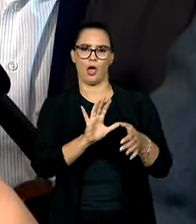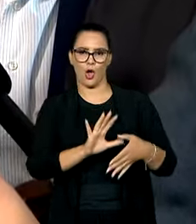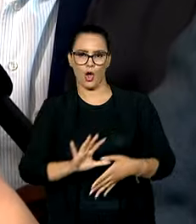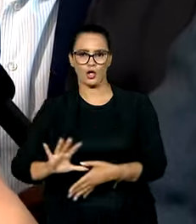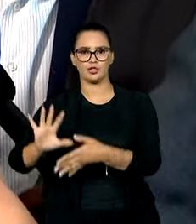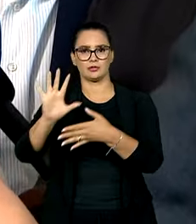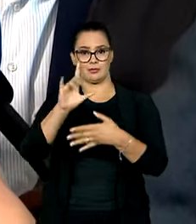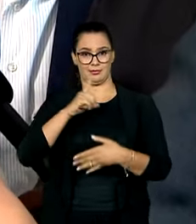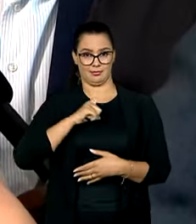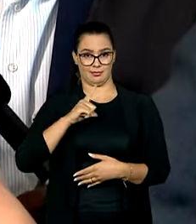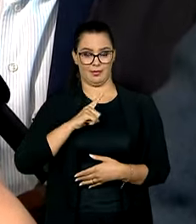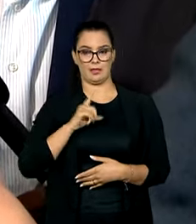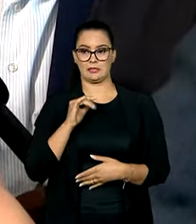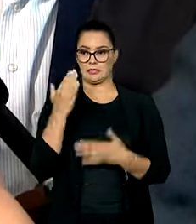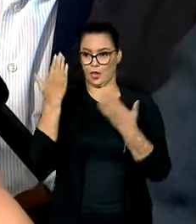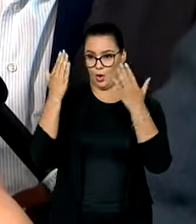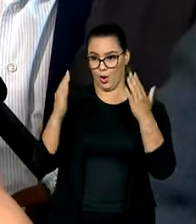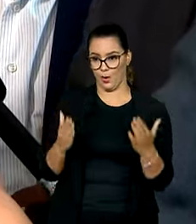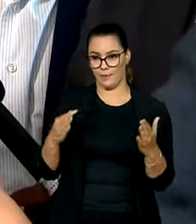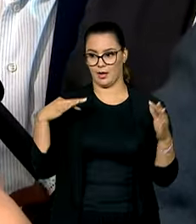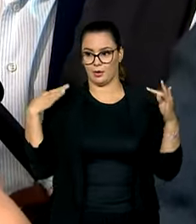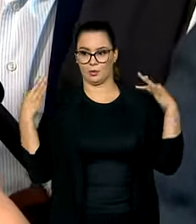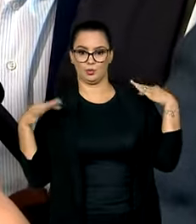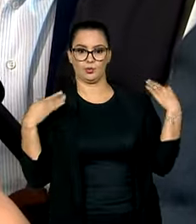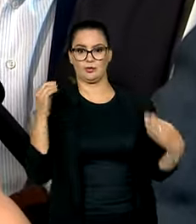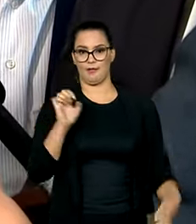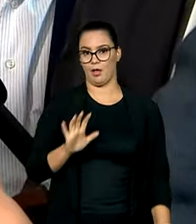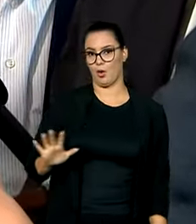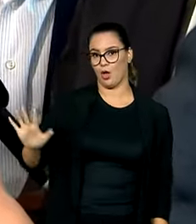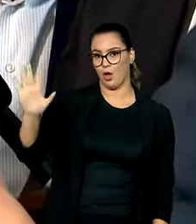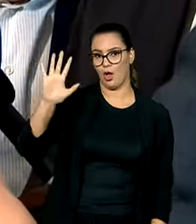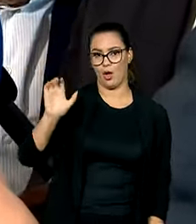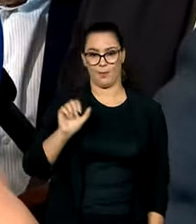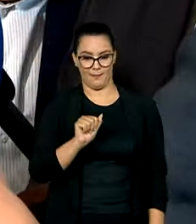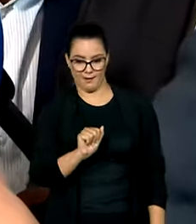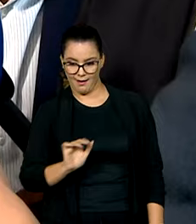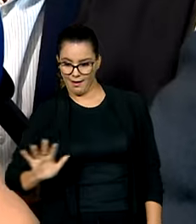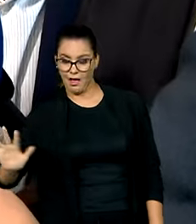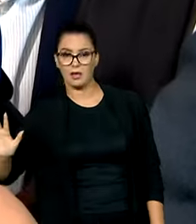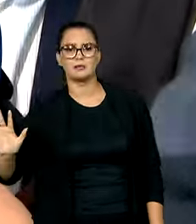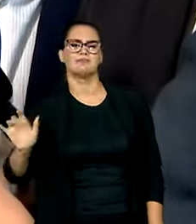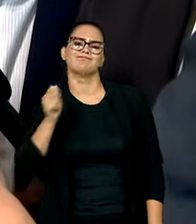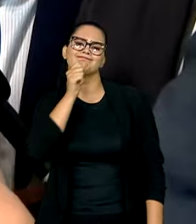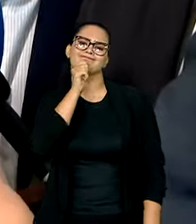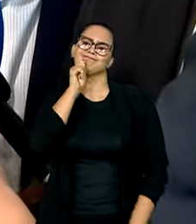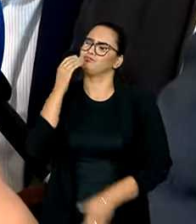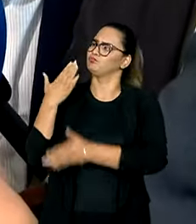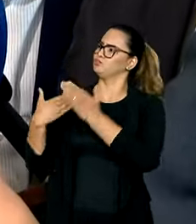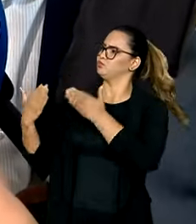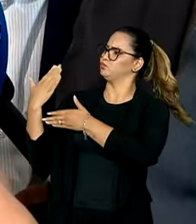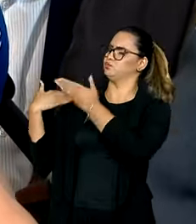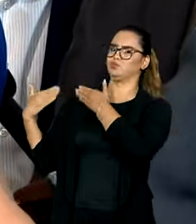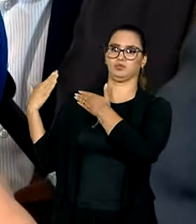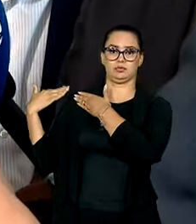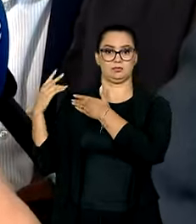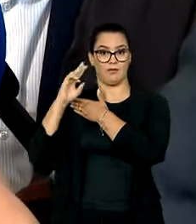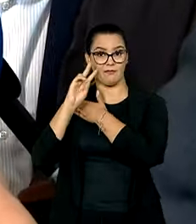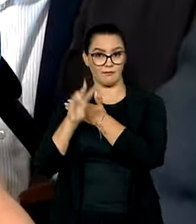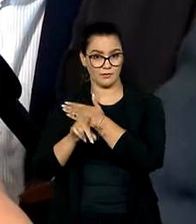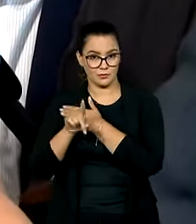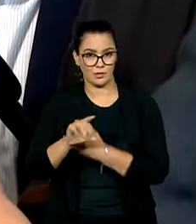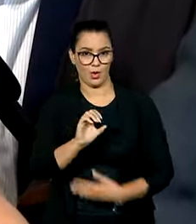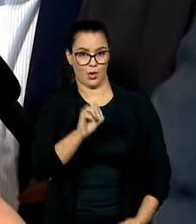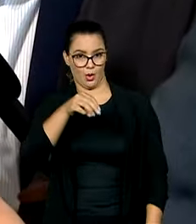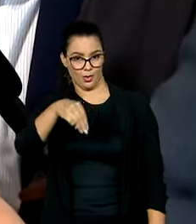se compararmos com o turismo que é feito na Europa, na Ásia, nós estamos ainda muito atrás. Feito esse reconhecimento, a